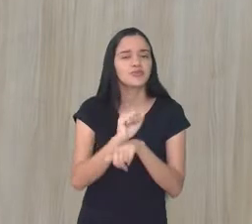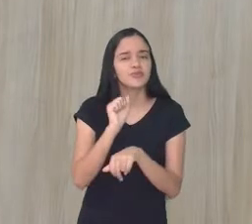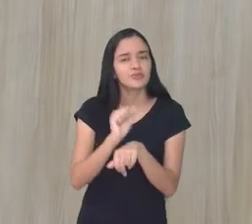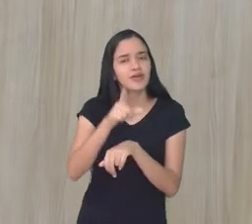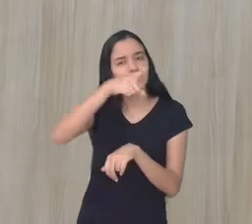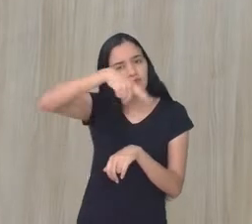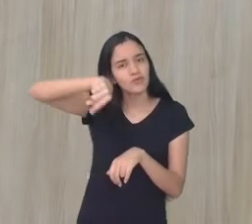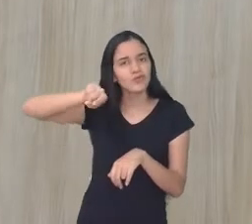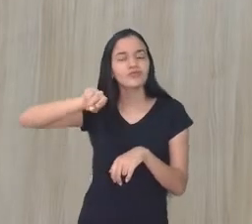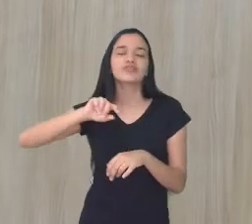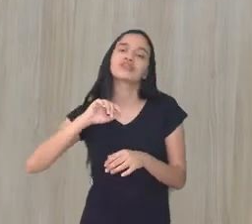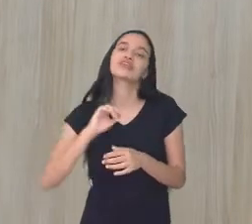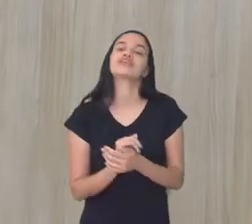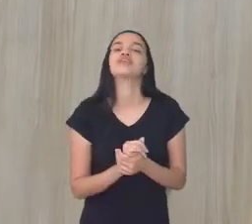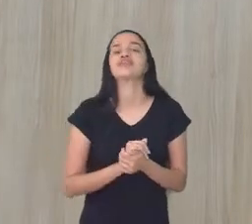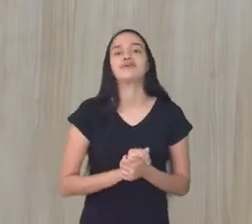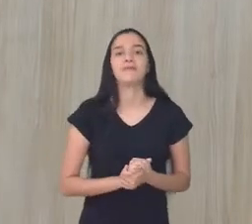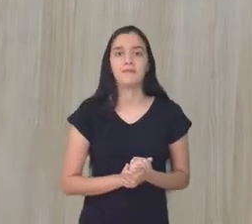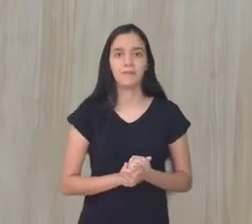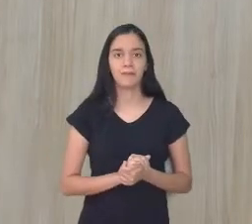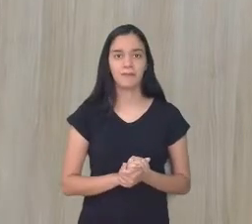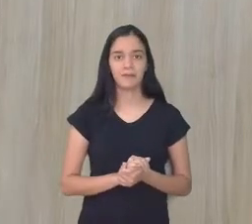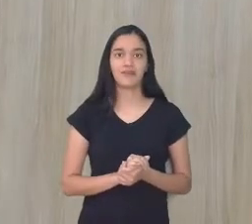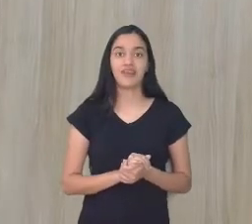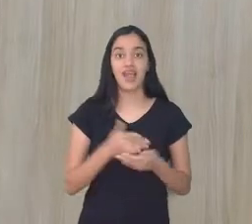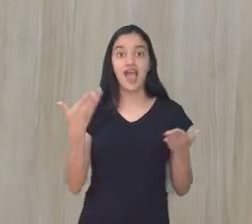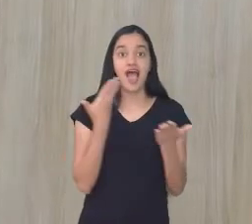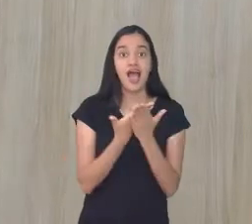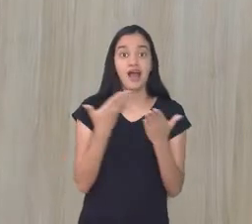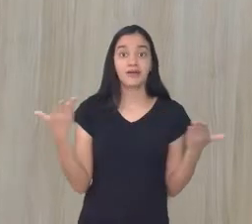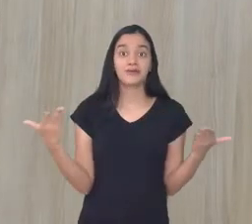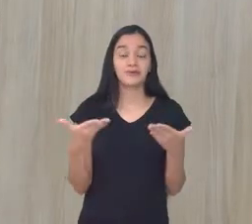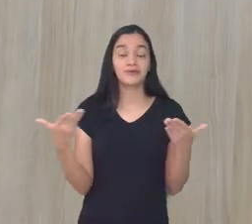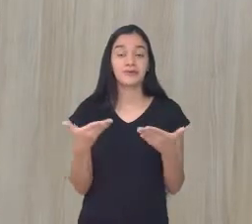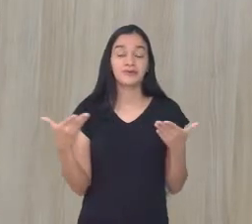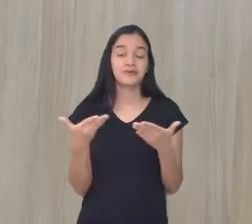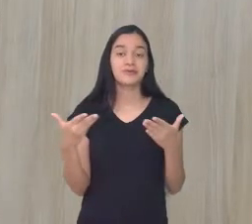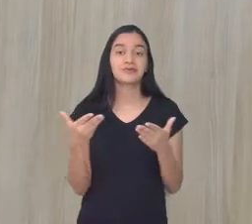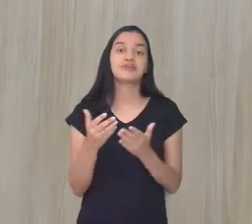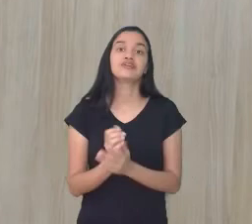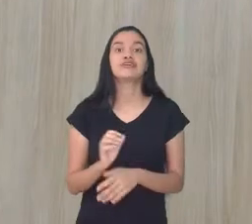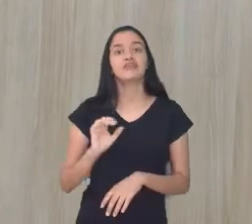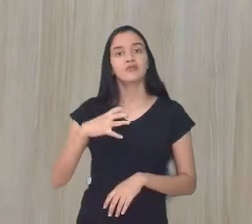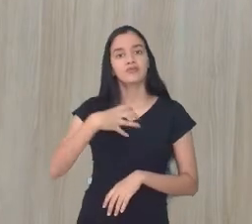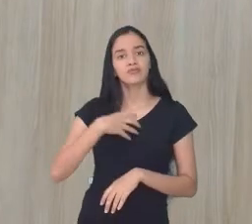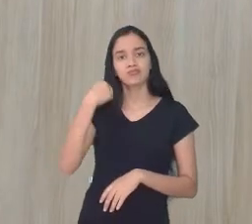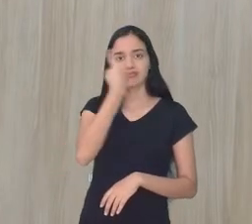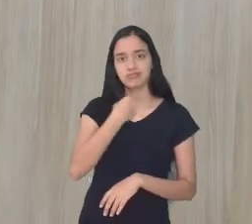próxima aula e a aula de hoje foi sobre sistema sensorial.